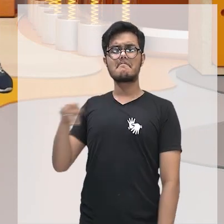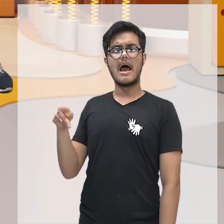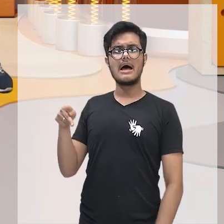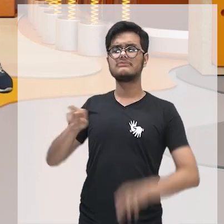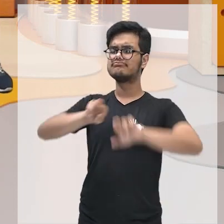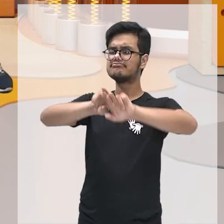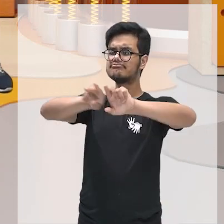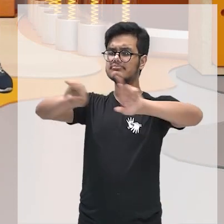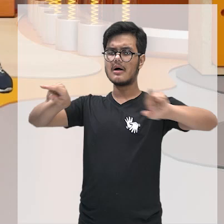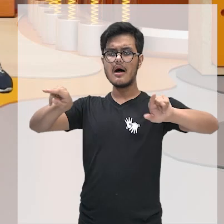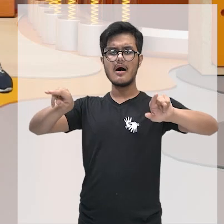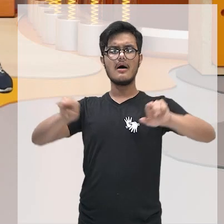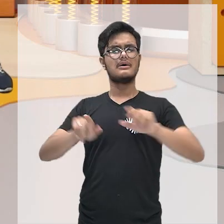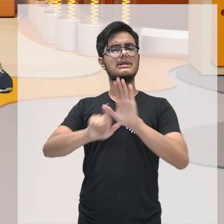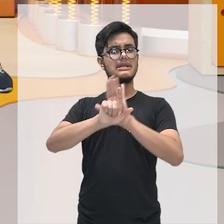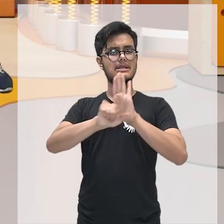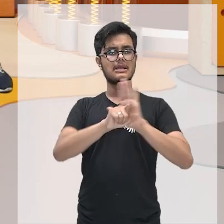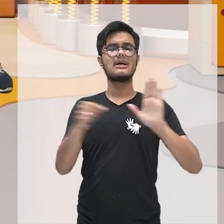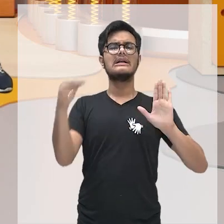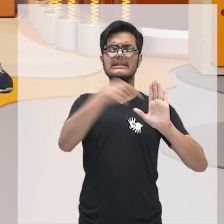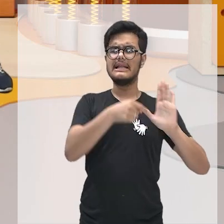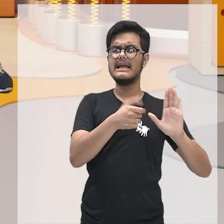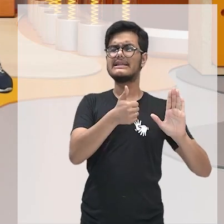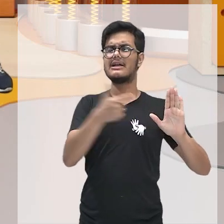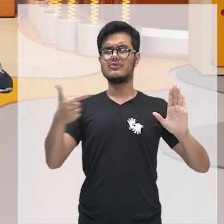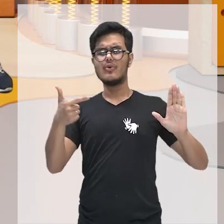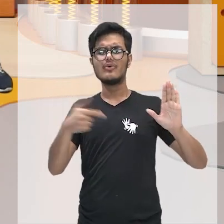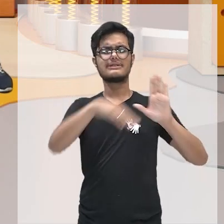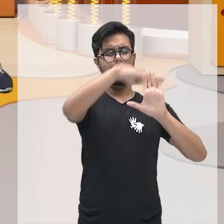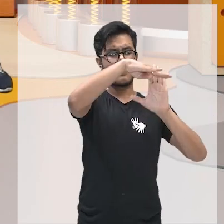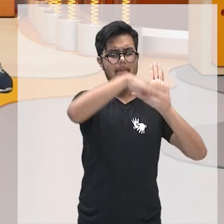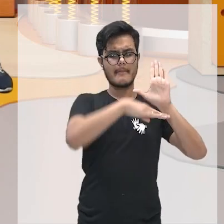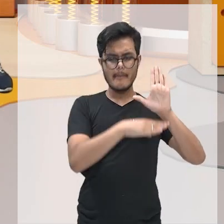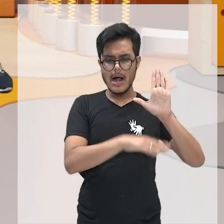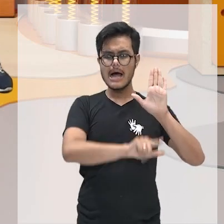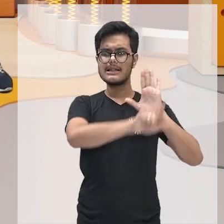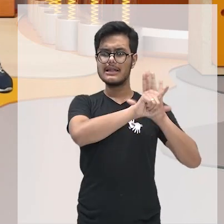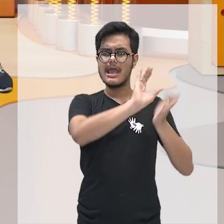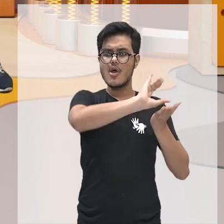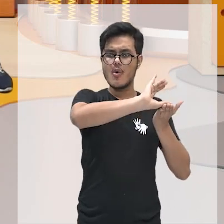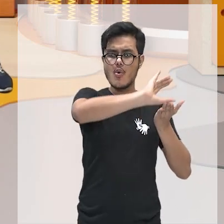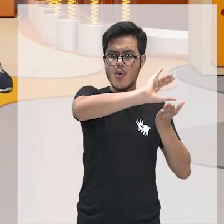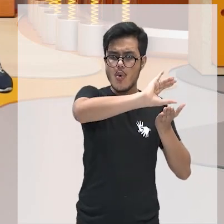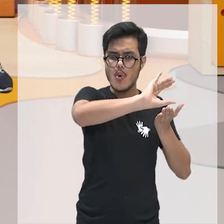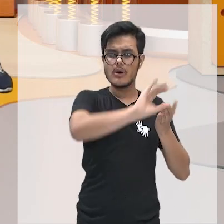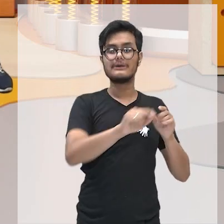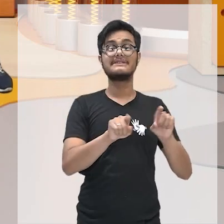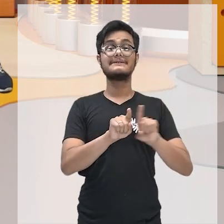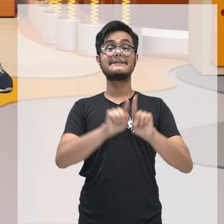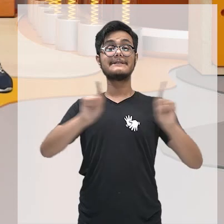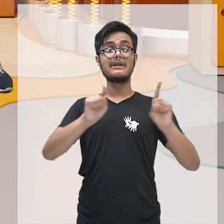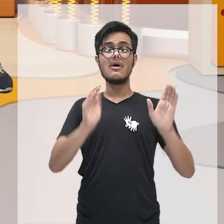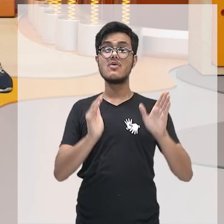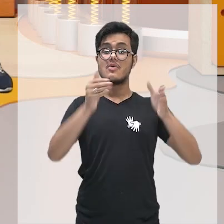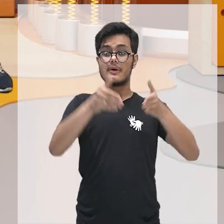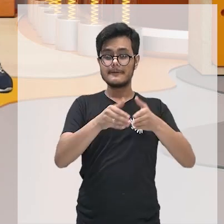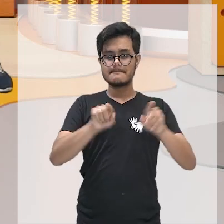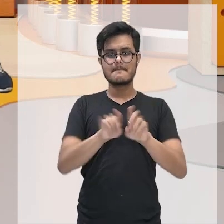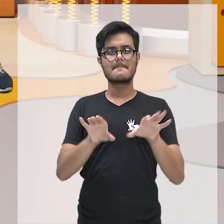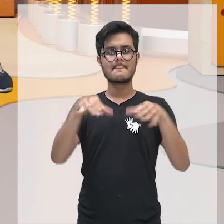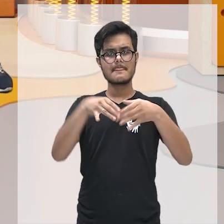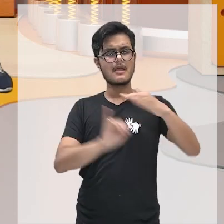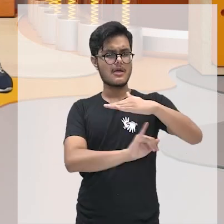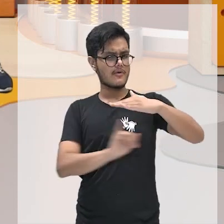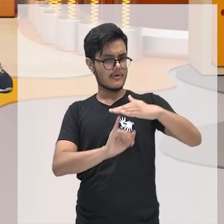sacerdotisas criou a lei das 12 tábuas o primeiro código legal romano e a sua ênfase em instituições